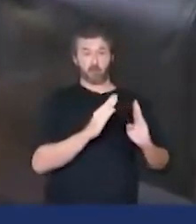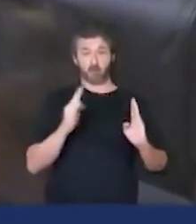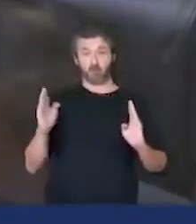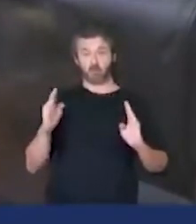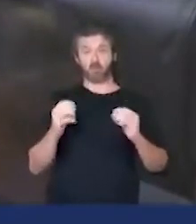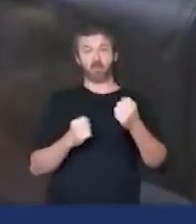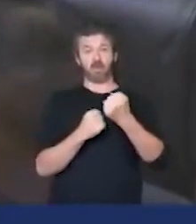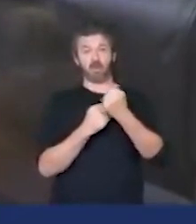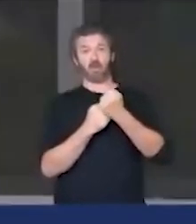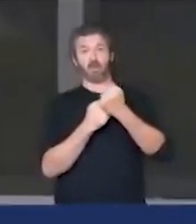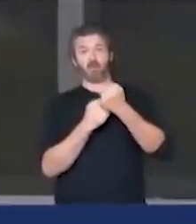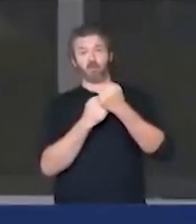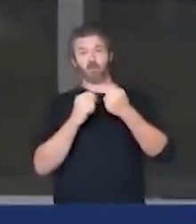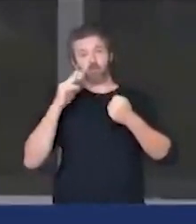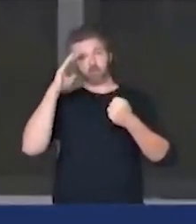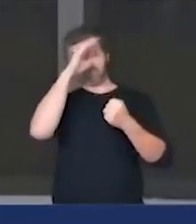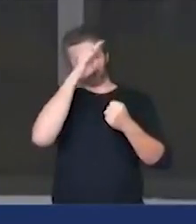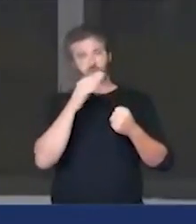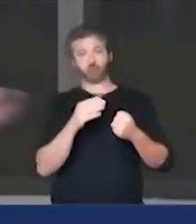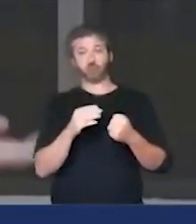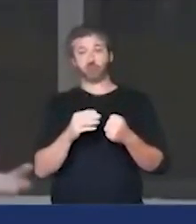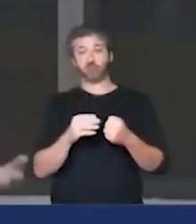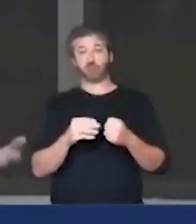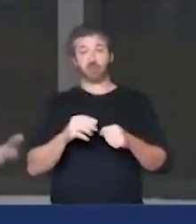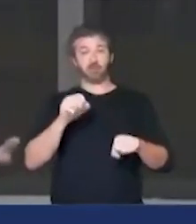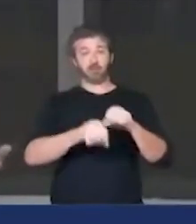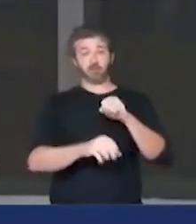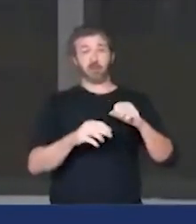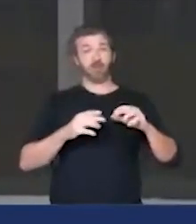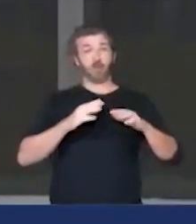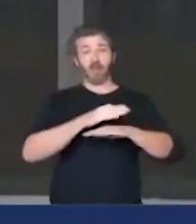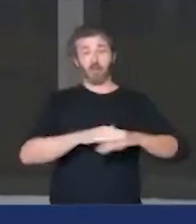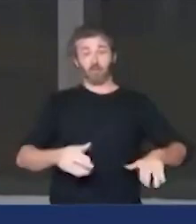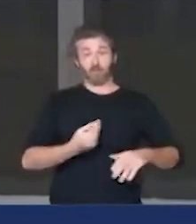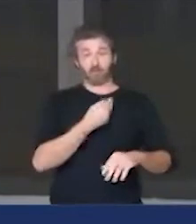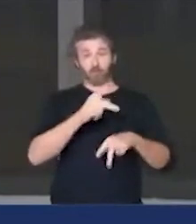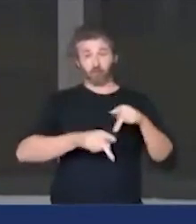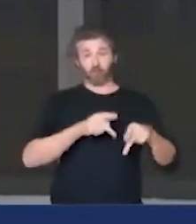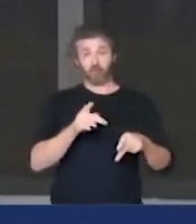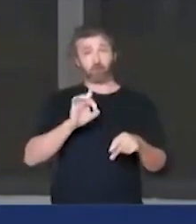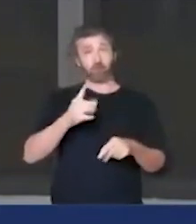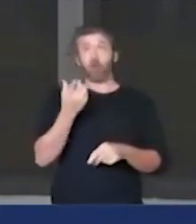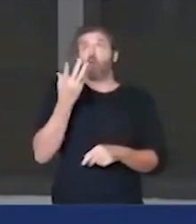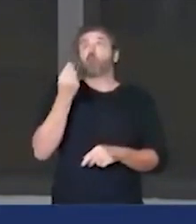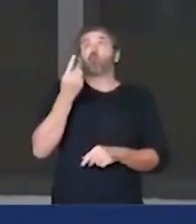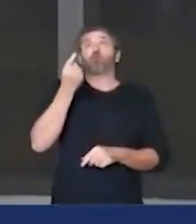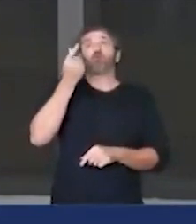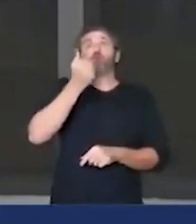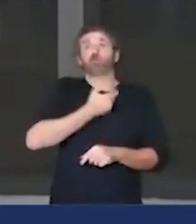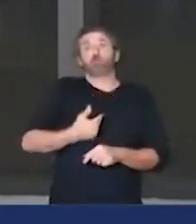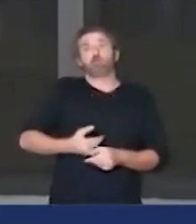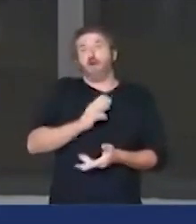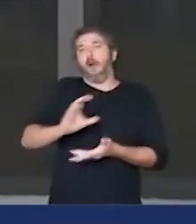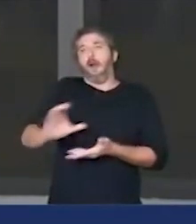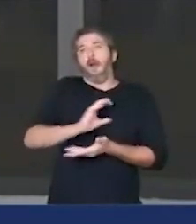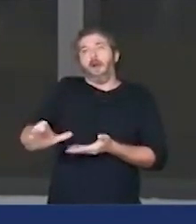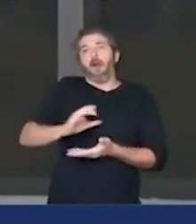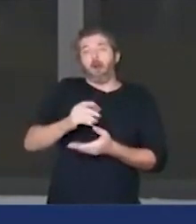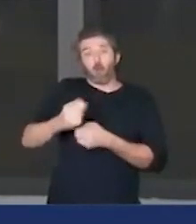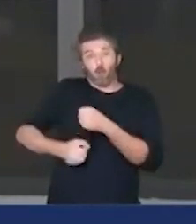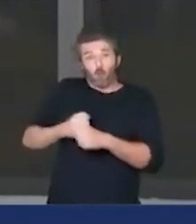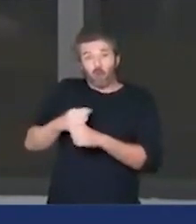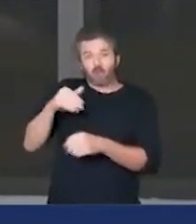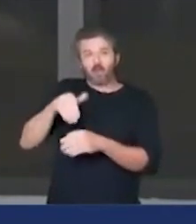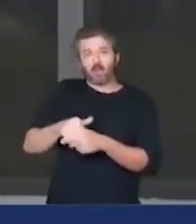dando sustentação para o governo Bolsonaro, que acaba com a vida da população brasileira, só mesmo muito dinheiro público para tentar, em